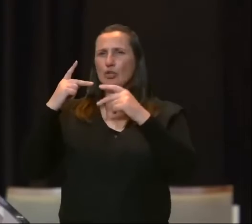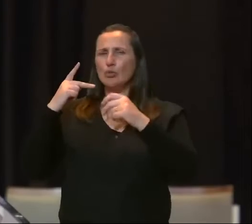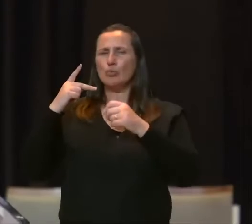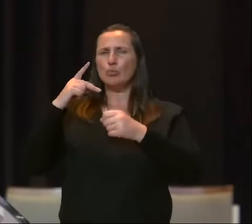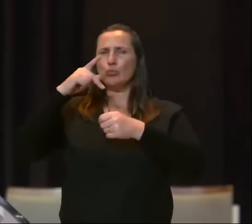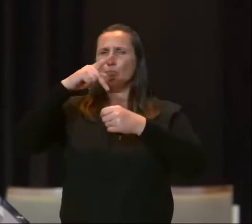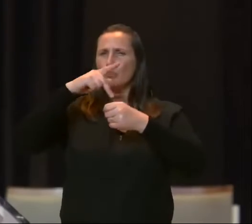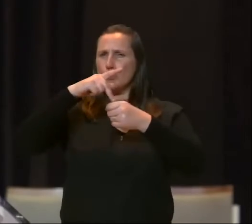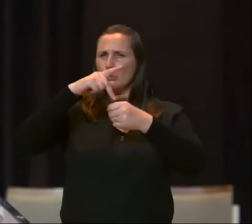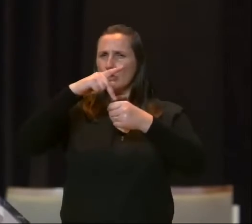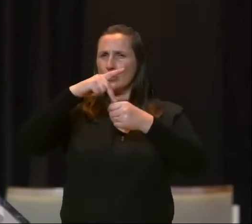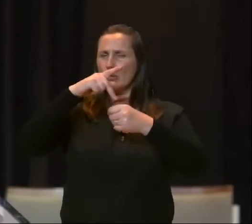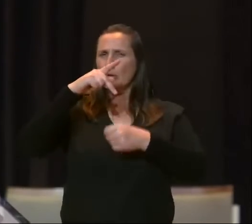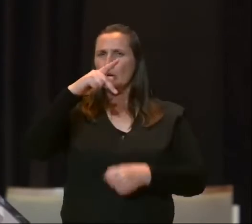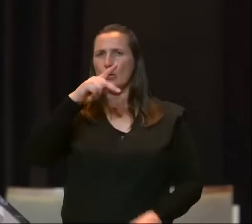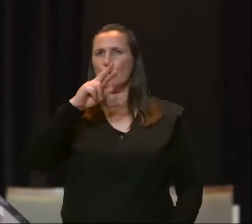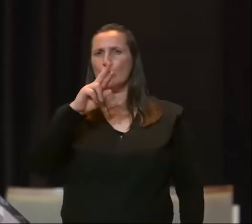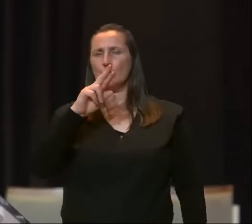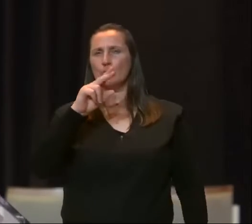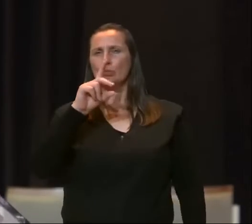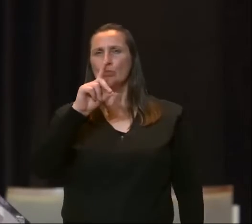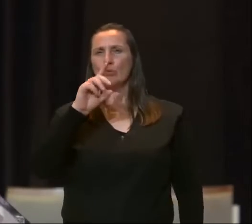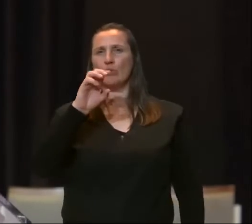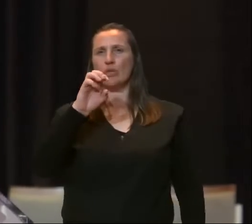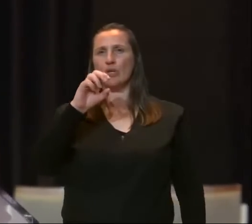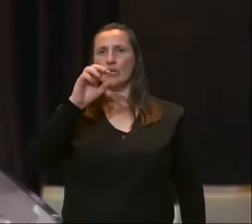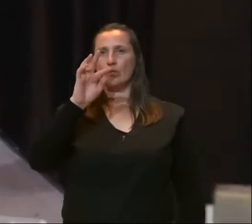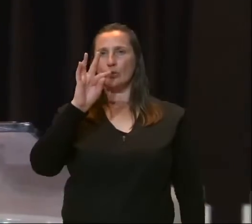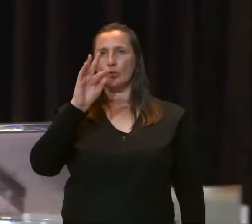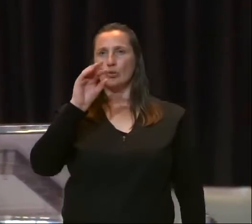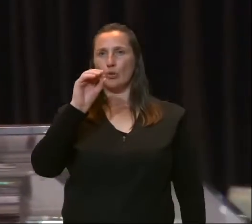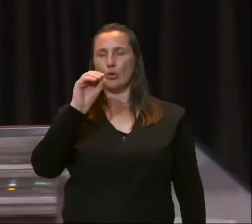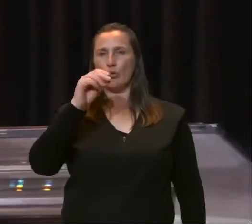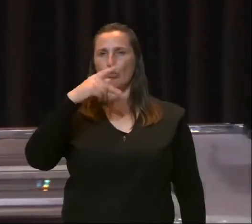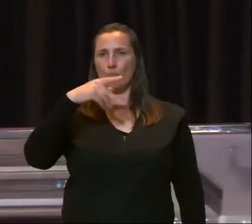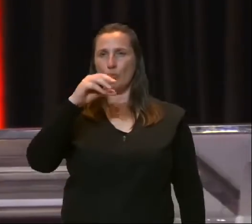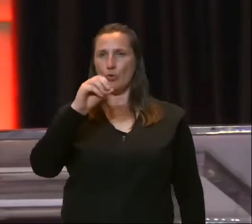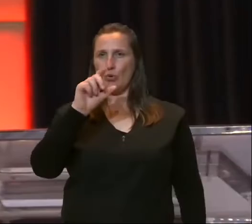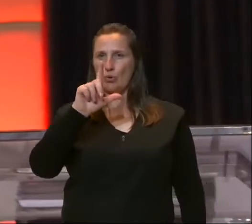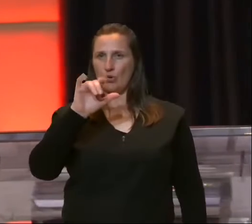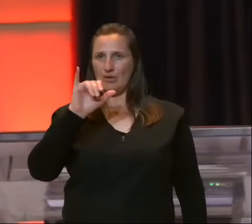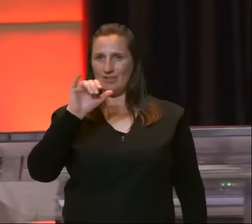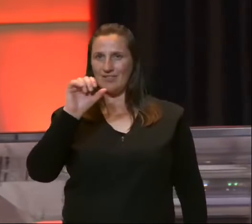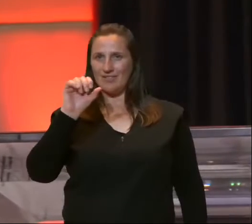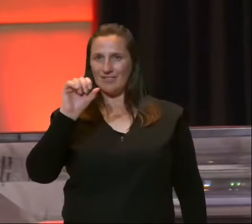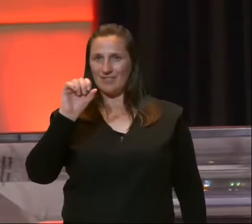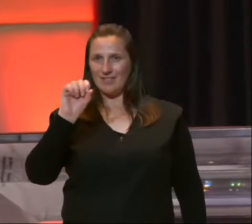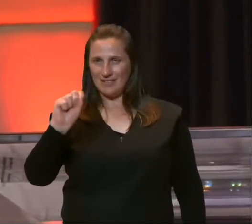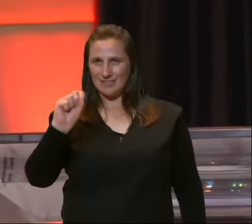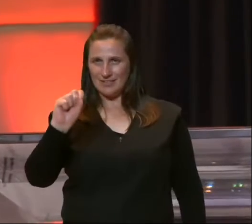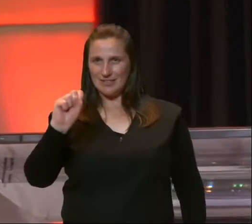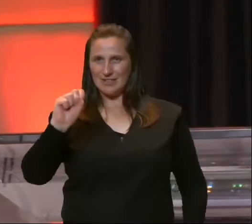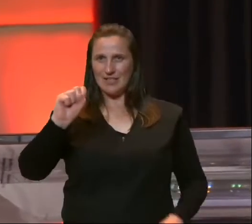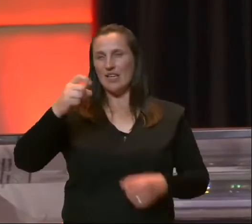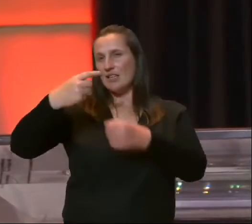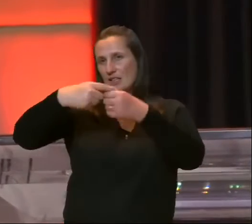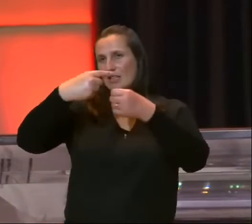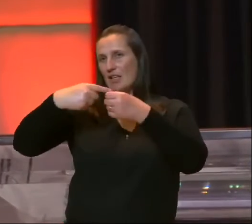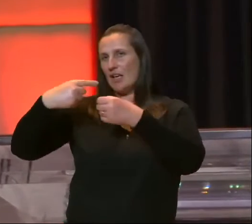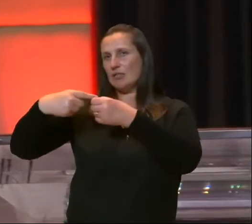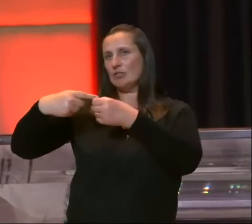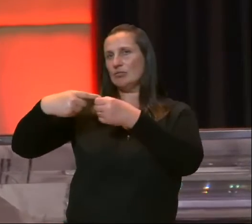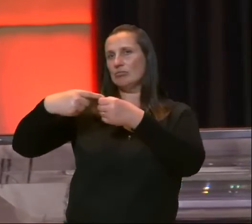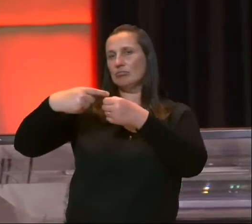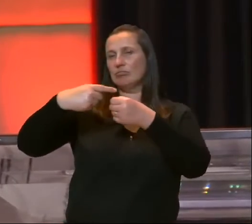tinha falado de pedir sinais a Deus, e um casal veio de médicos me procurar no final do culto. E